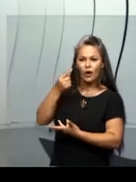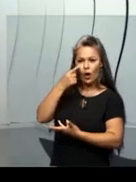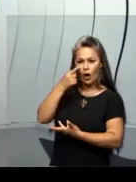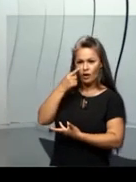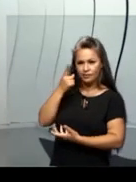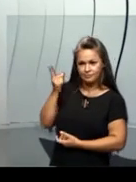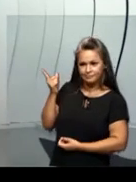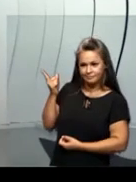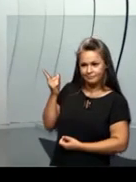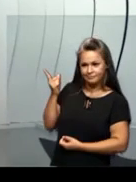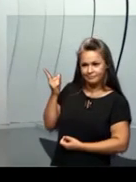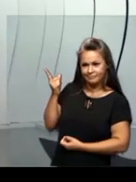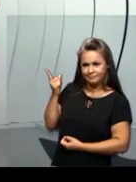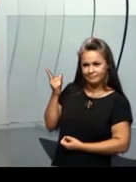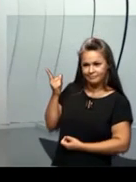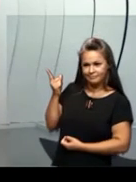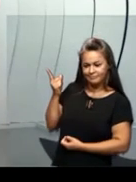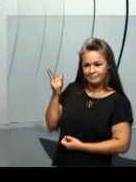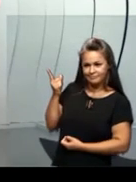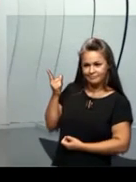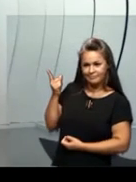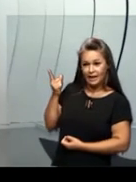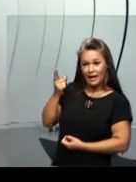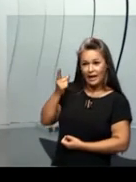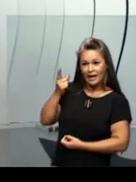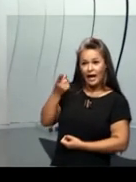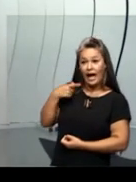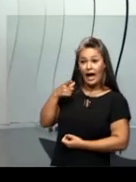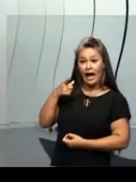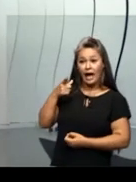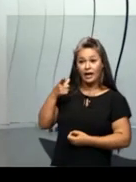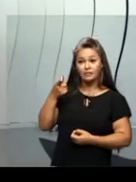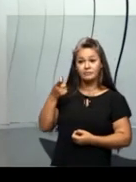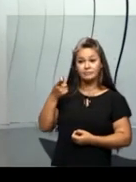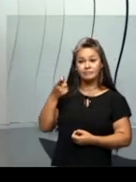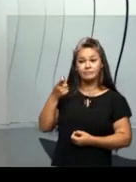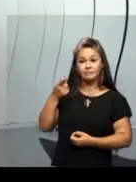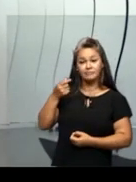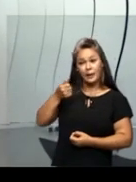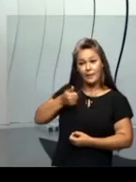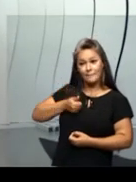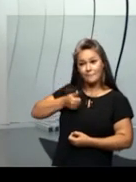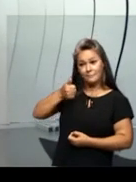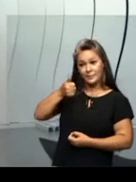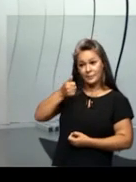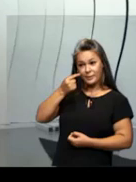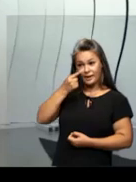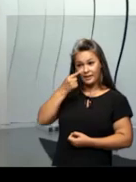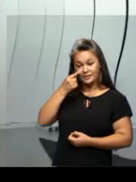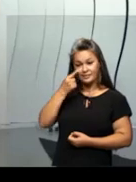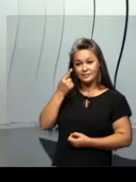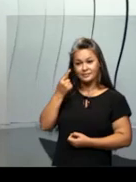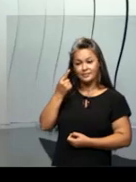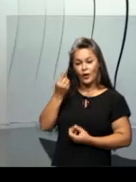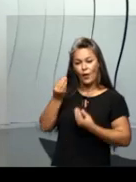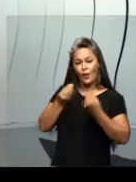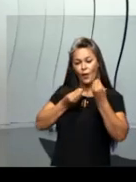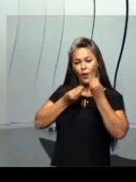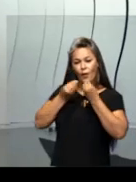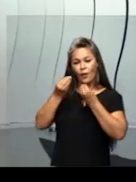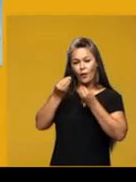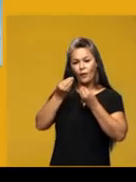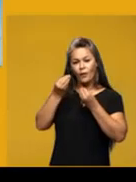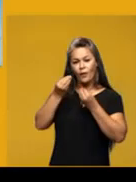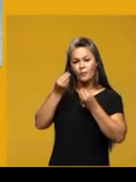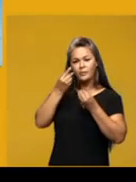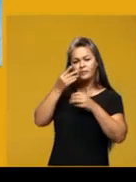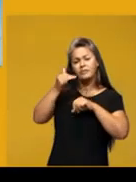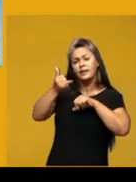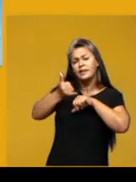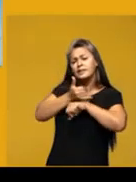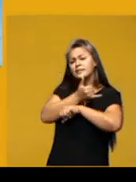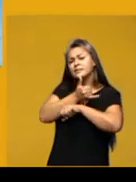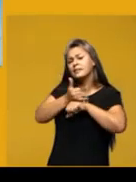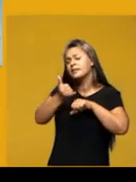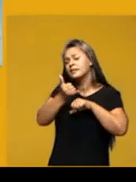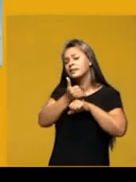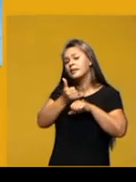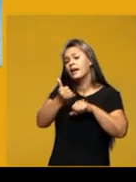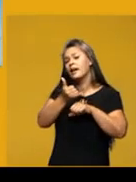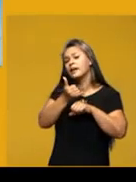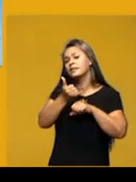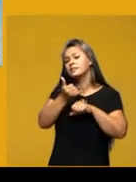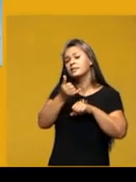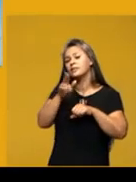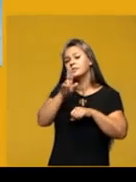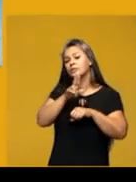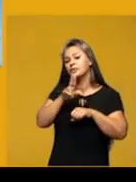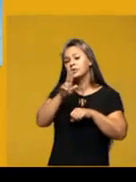que foi construída essa projeção cilíndrica. Então, para chegar nesse tipo de projeção, repare para você ver que é como se colocasse a